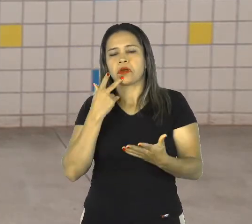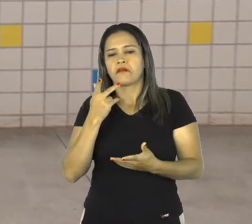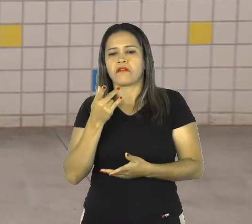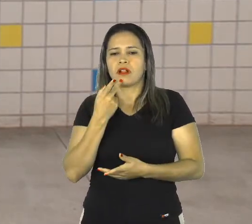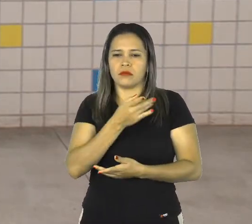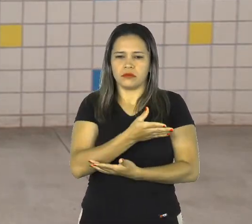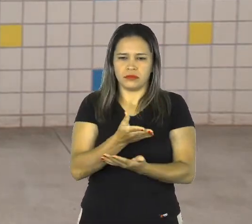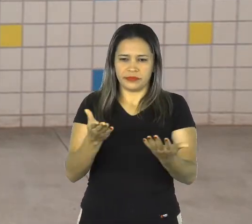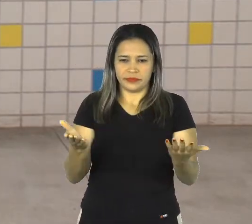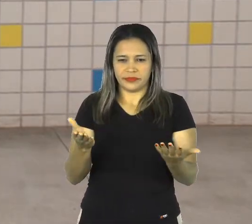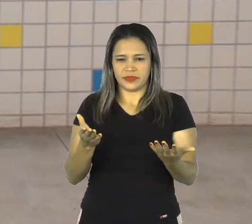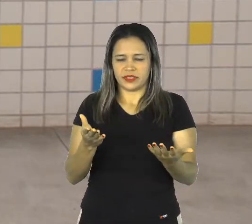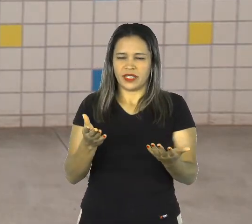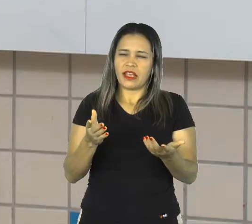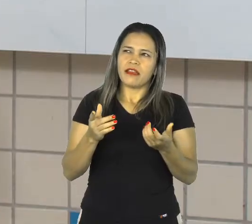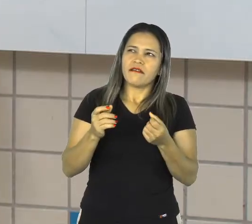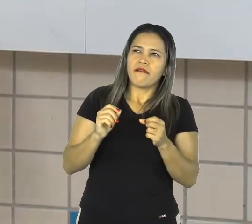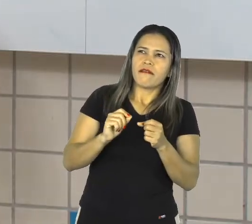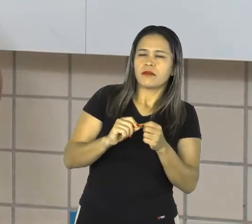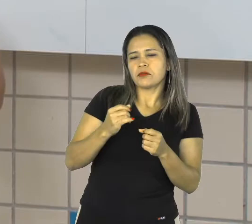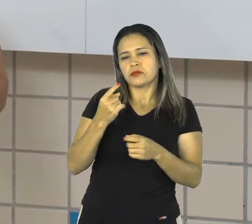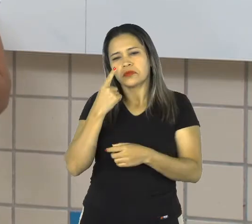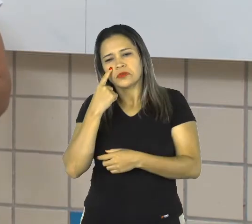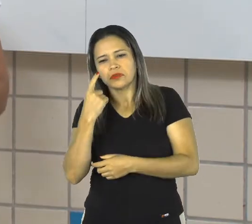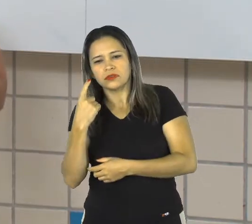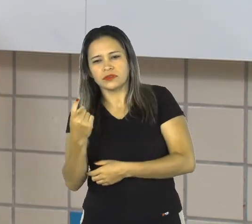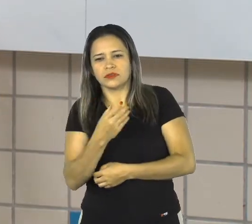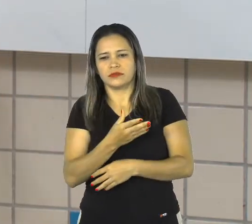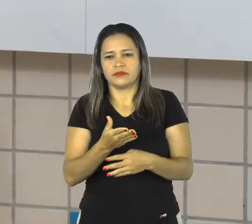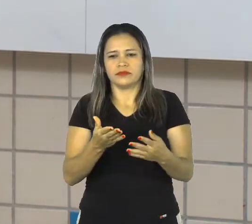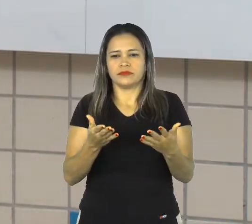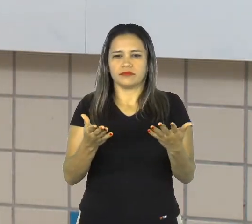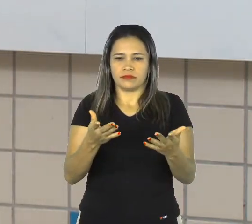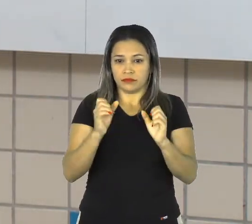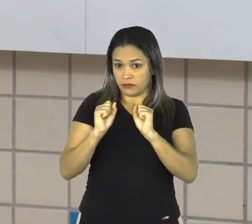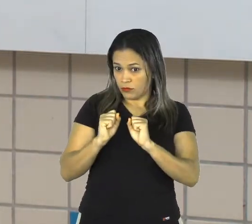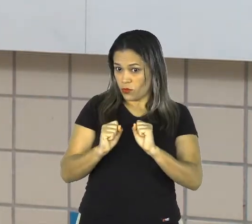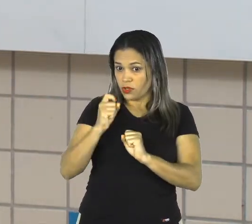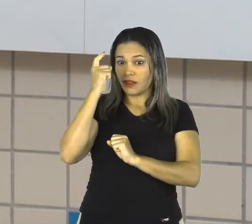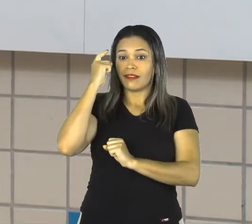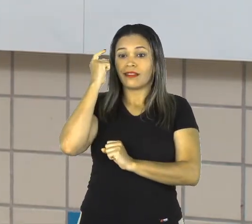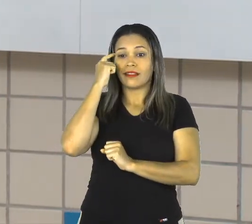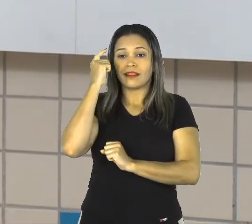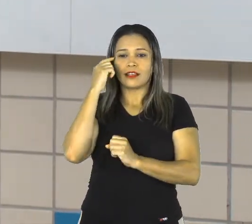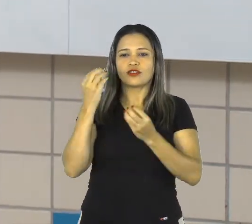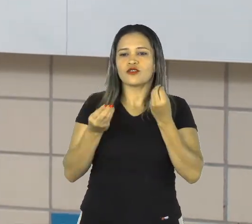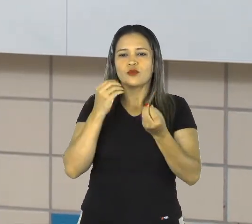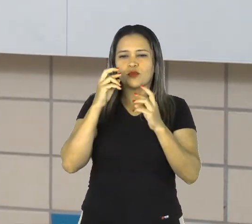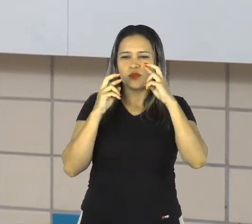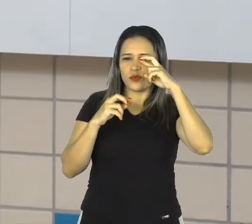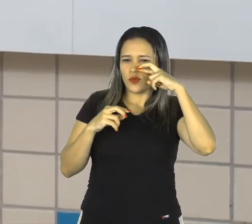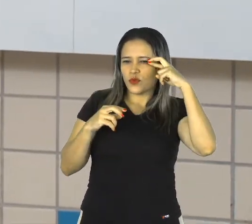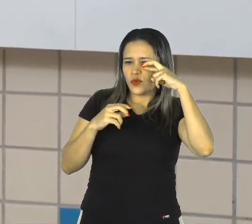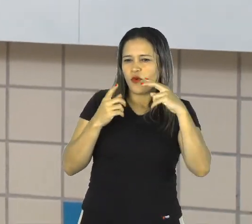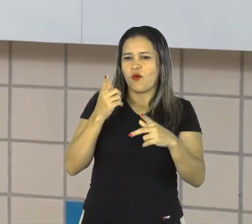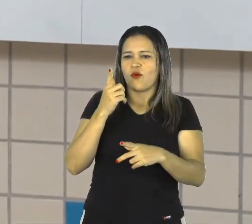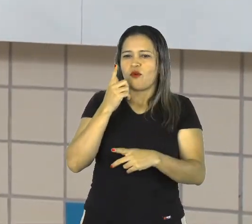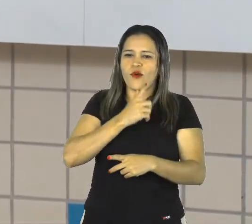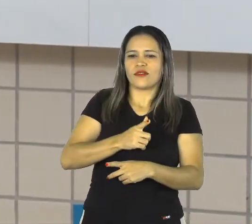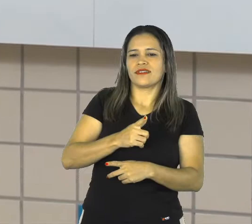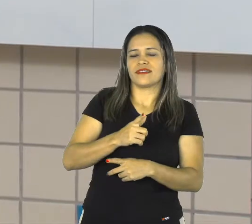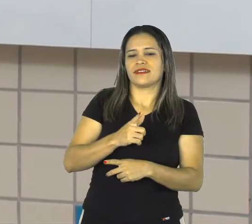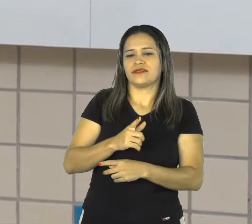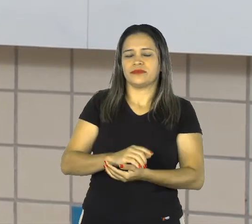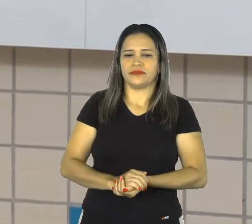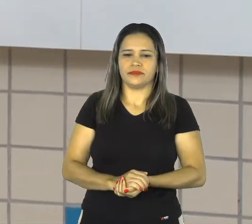vocês, para que fique uma coisa assim mais interessante, para a gente poder, para vocês entenderem como o olhinho da gente funciona. Então,